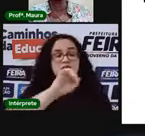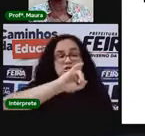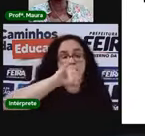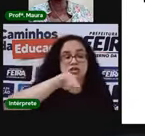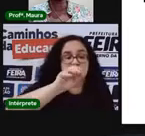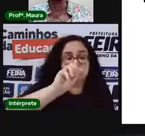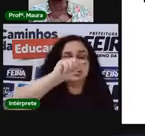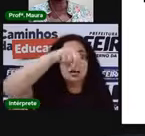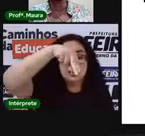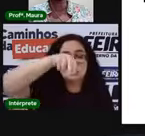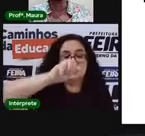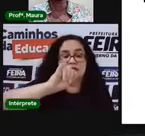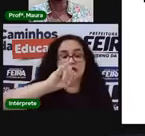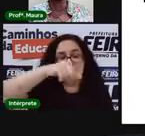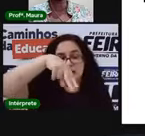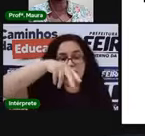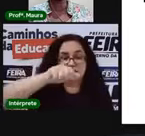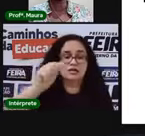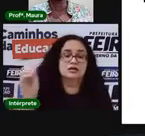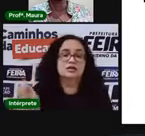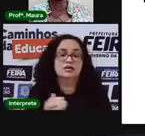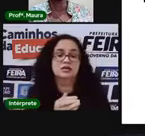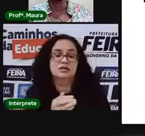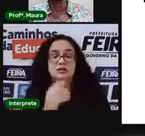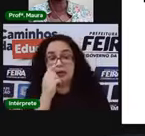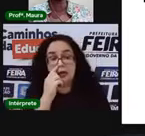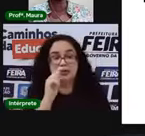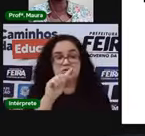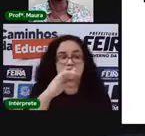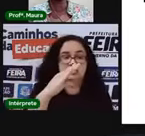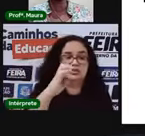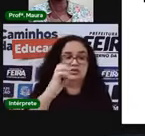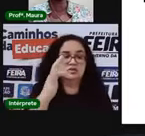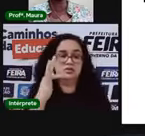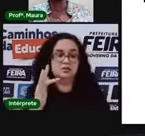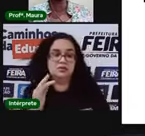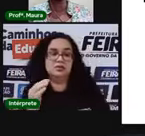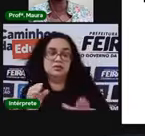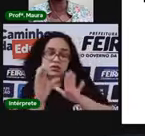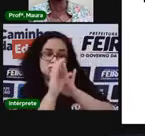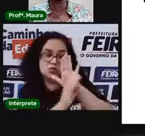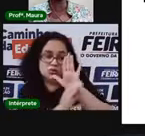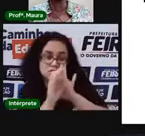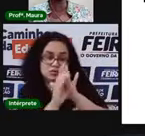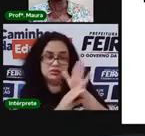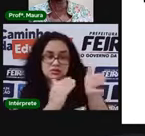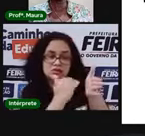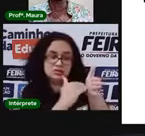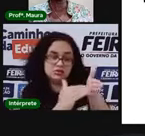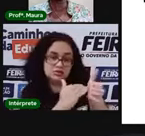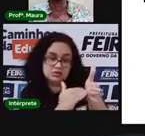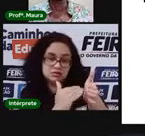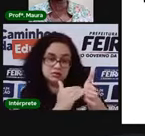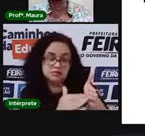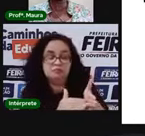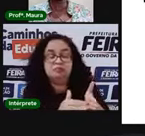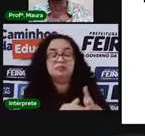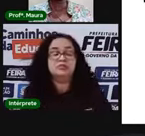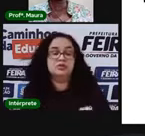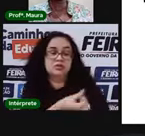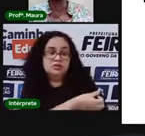Janaína Nascimento, também do GCEF, o Grupo de Currículo da Secretaria de Educação, anos